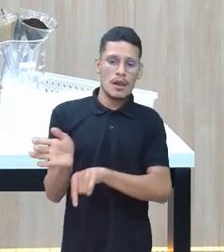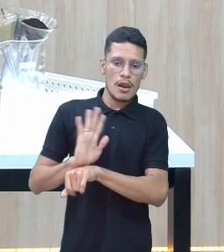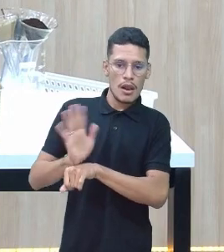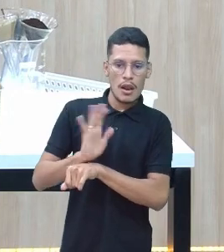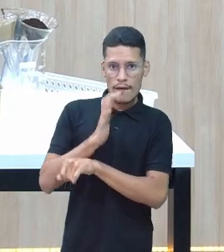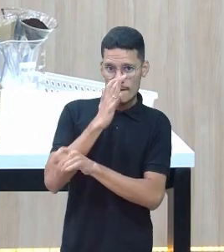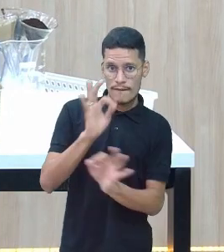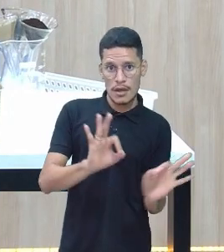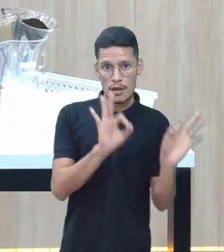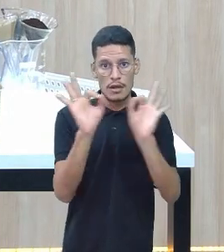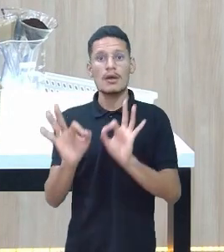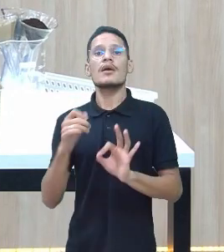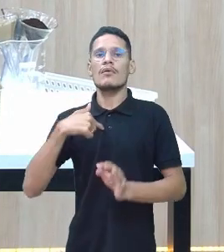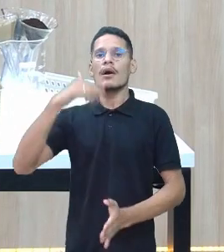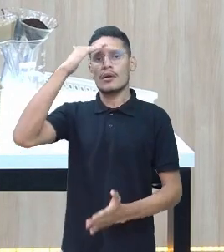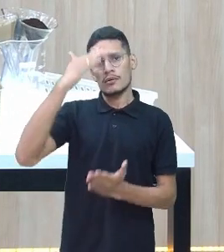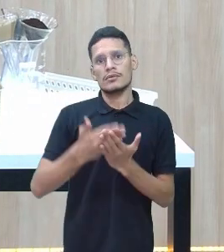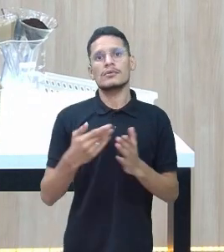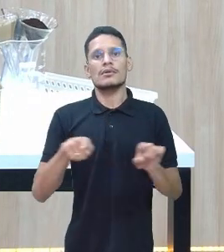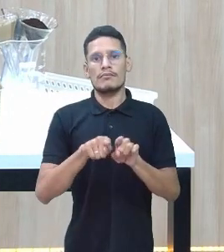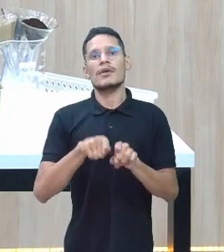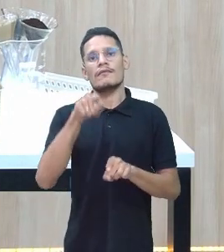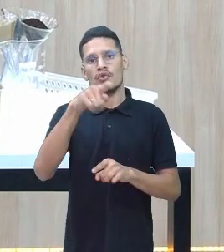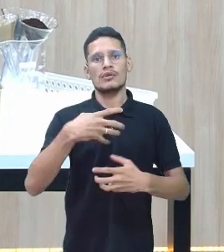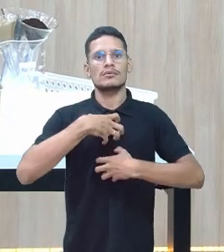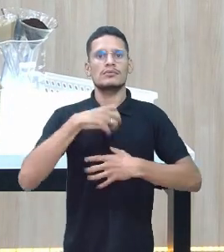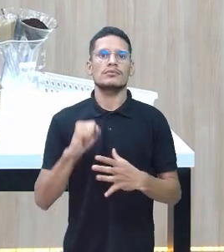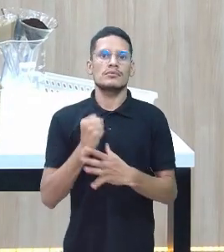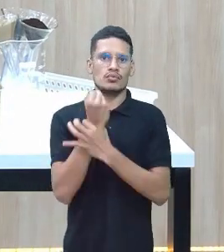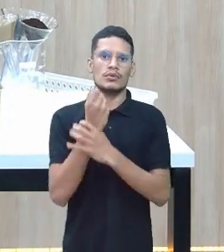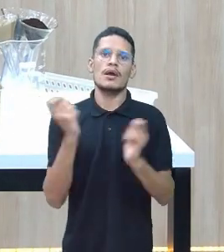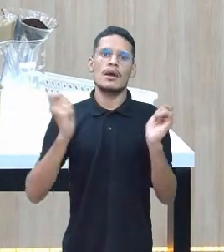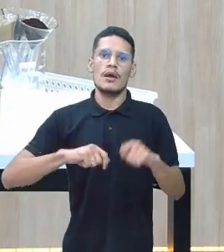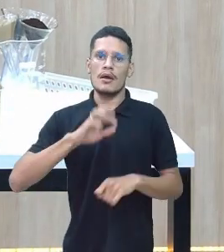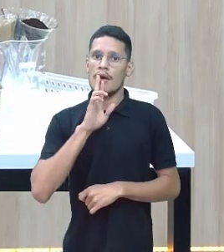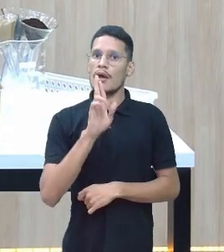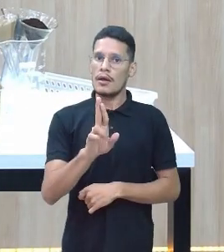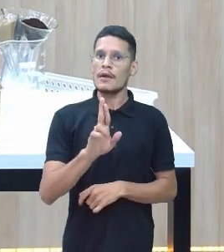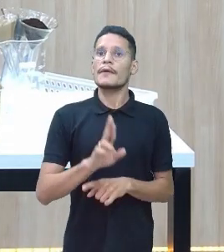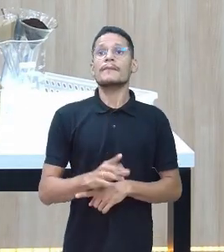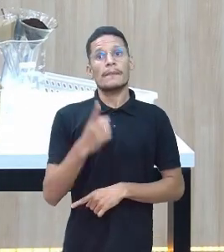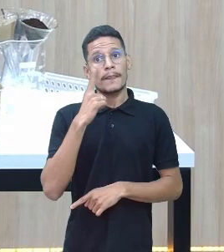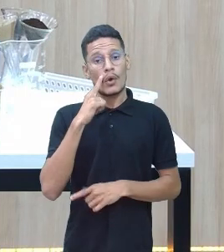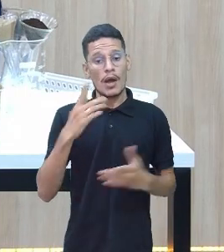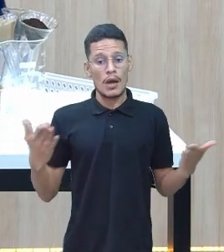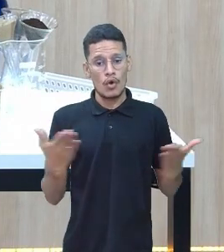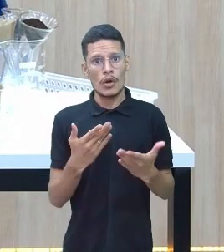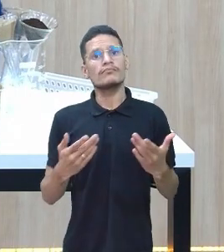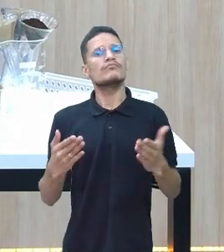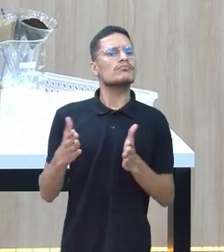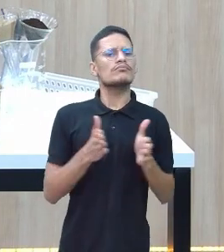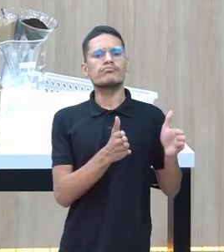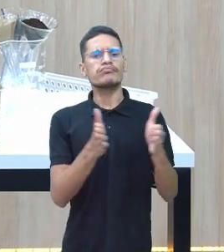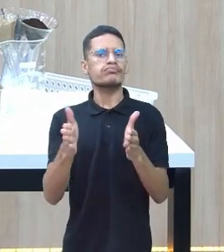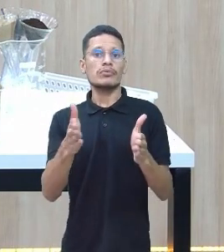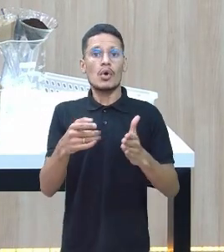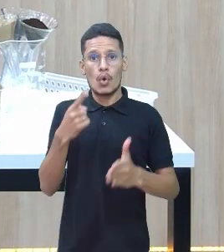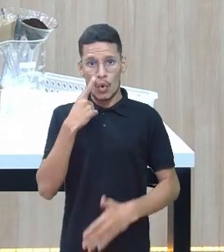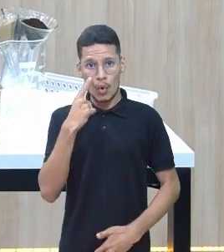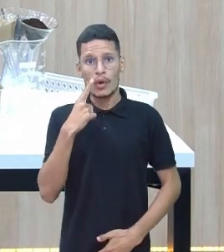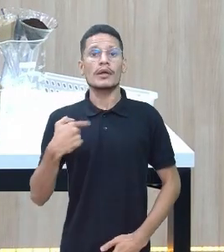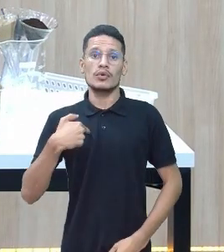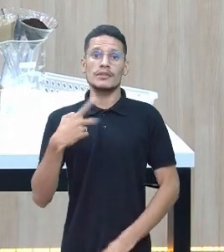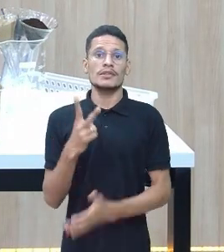eu acredito que estarão mais seguros para responder. Vamos lá? É a hora da trilha, né? Na trilha, eu gosto sempre de dizer